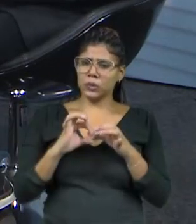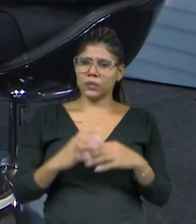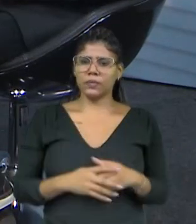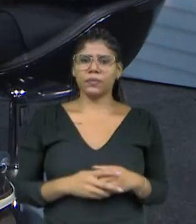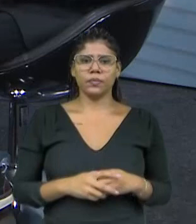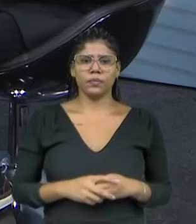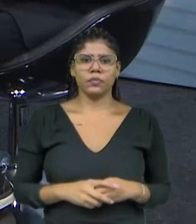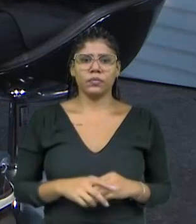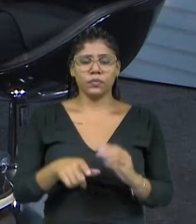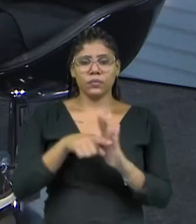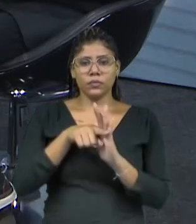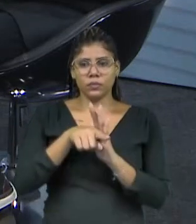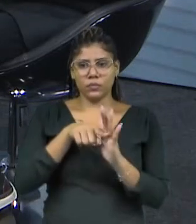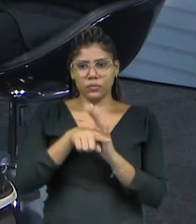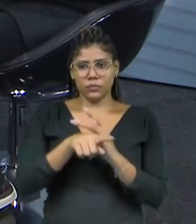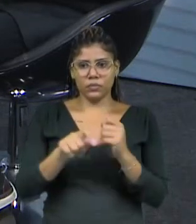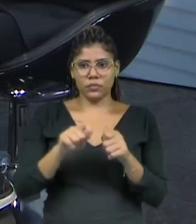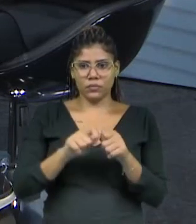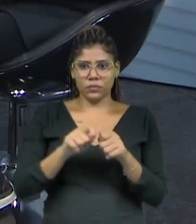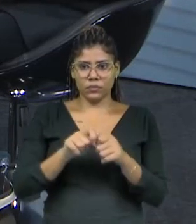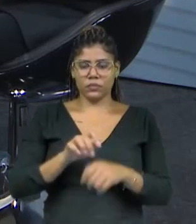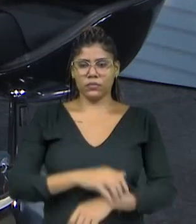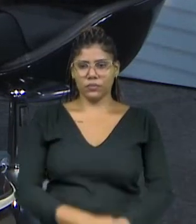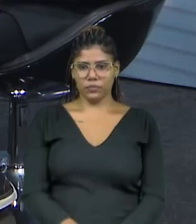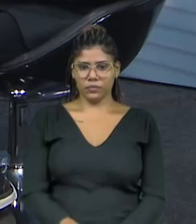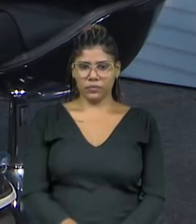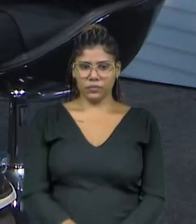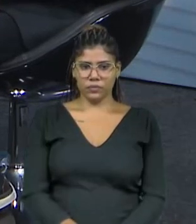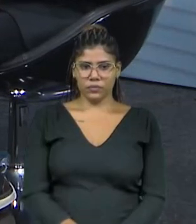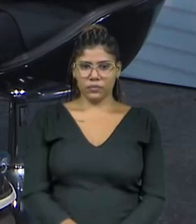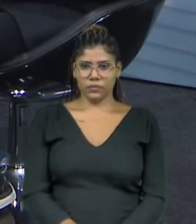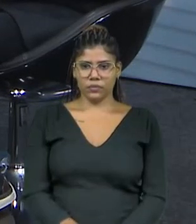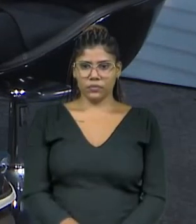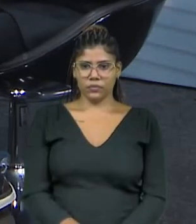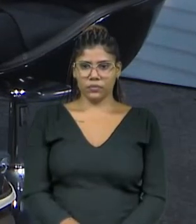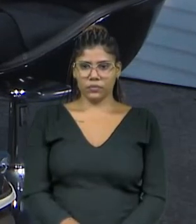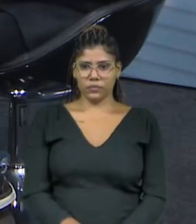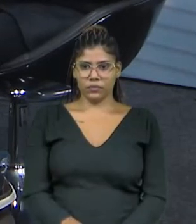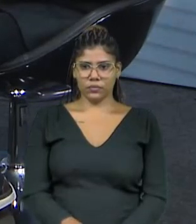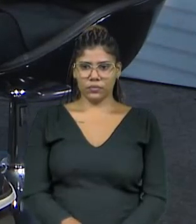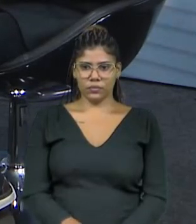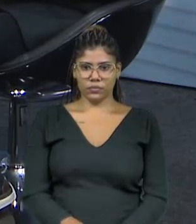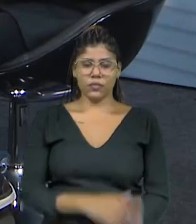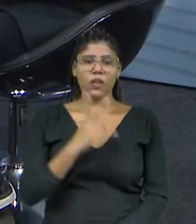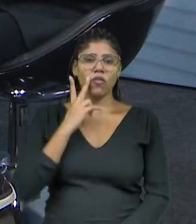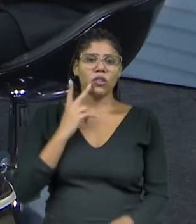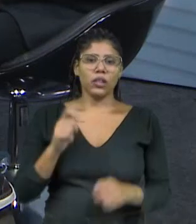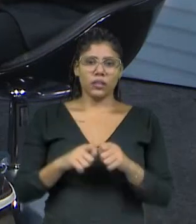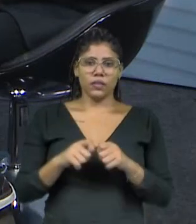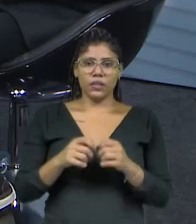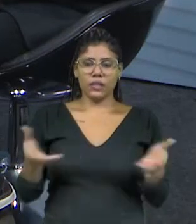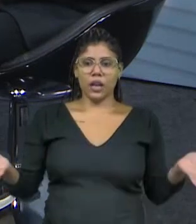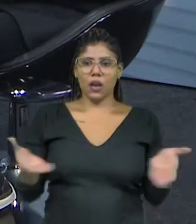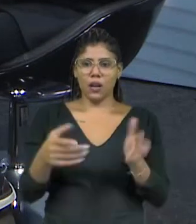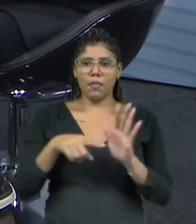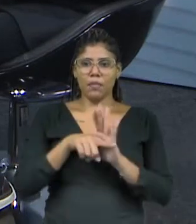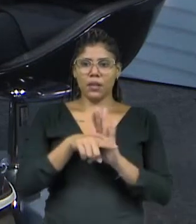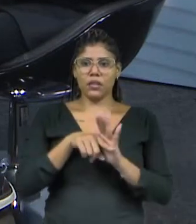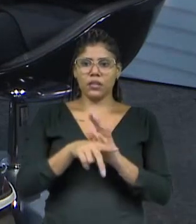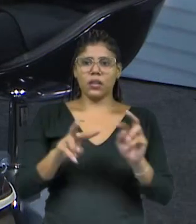foi pesquisa com o trade. Fortaleza fez agora uma pesquisa inédita sobre o nível